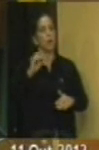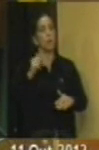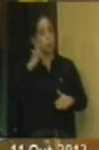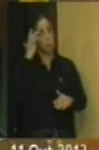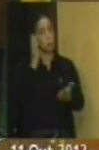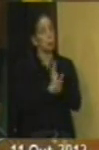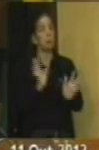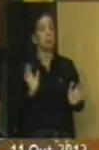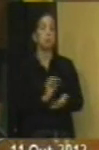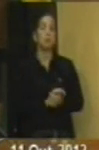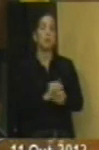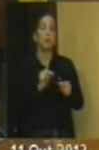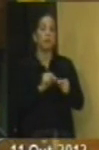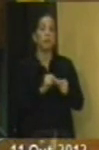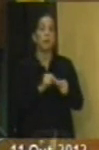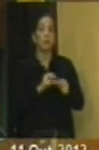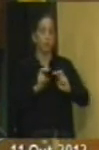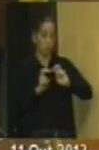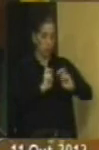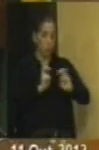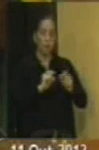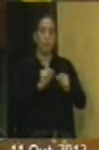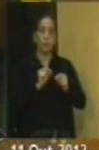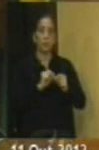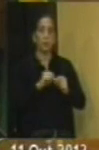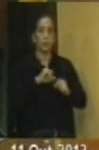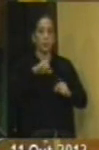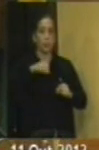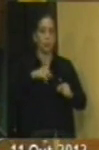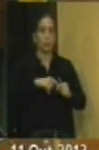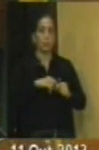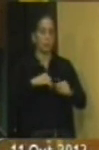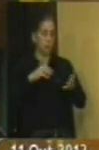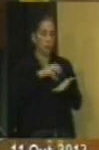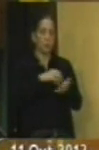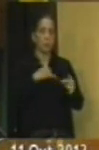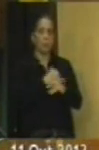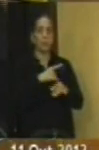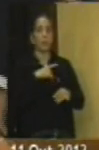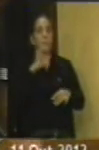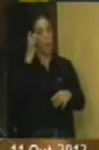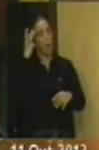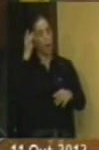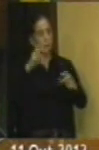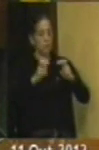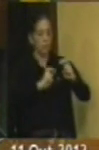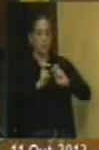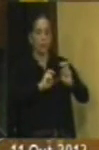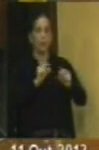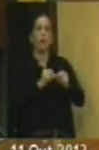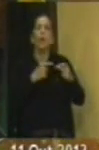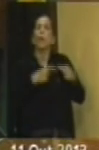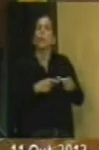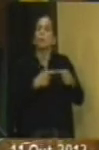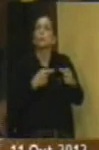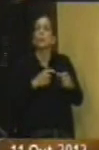deve acabar fazer o trem que vossa excelência prometeu dar já fui para o centro da cidade aliás esse tem eu queria que você nem se falasse onde é que